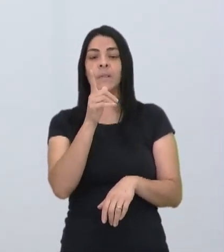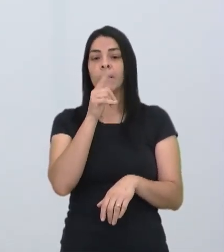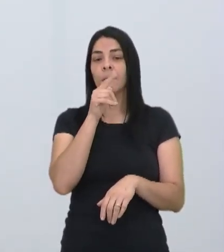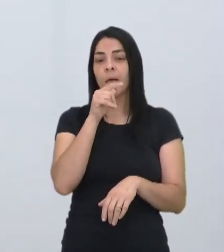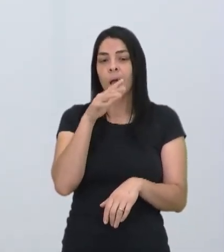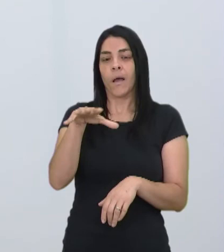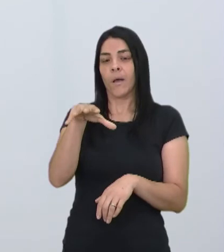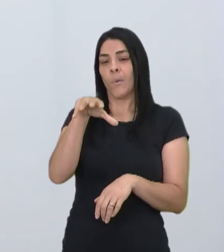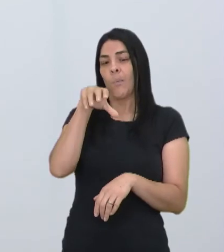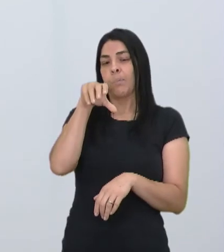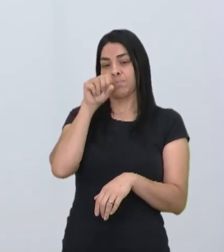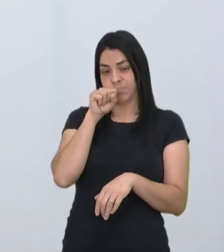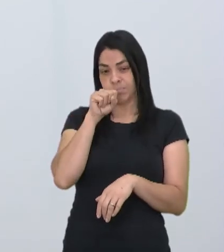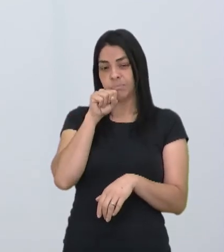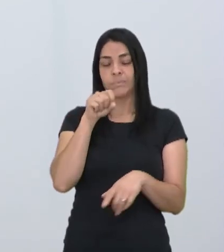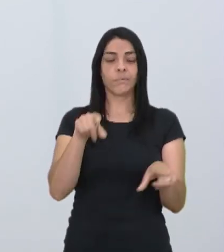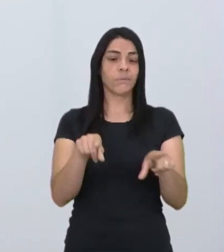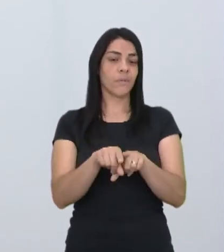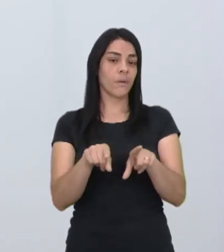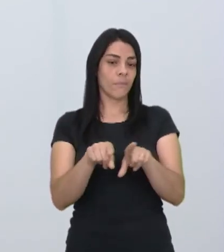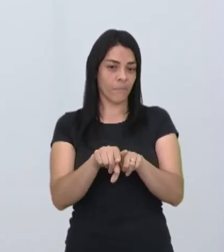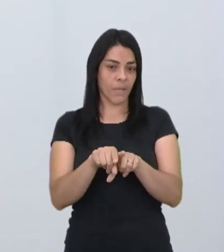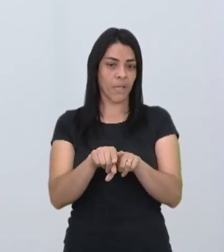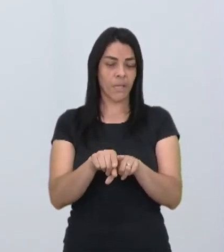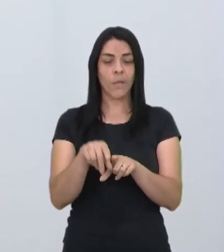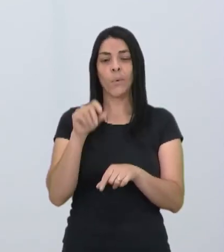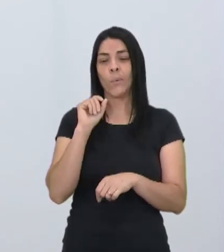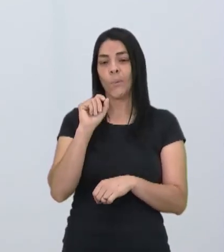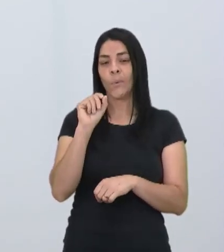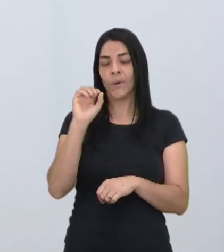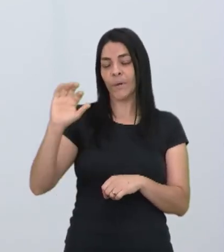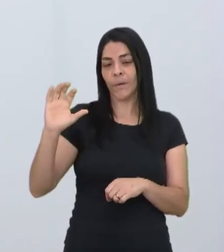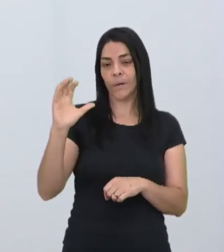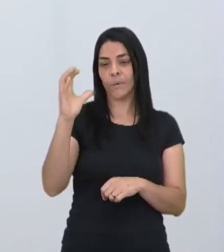respirável. E aí, isso daí acaba